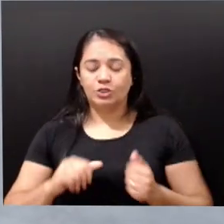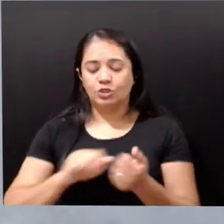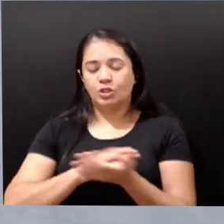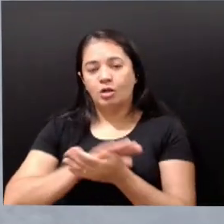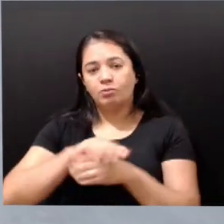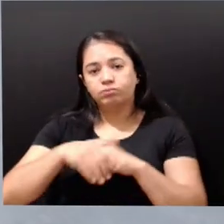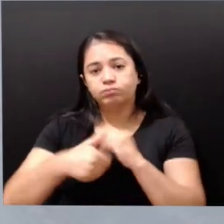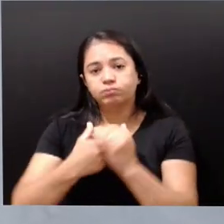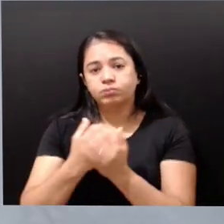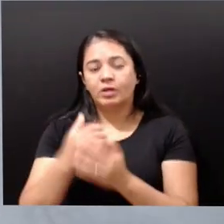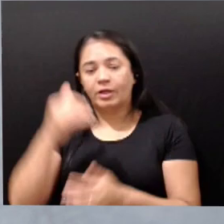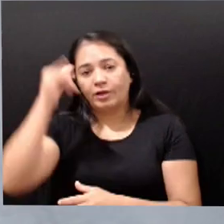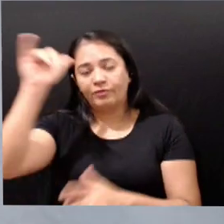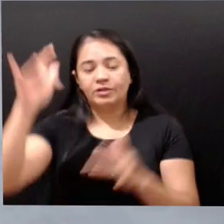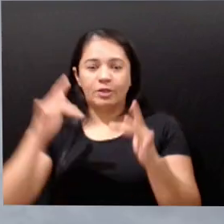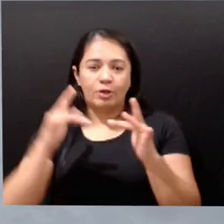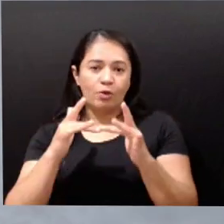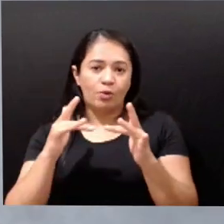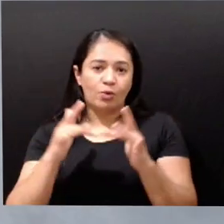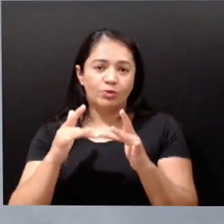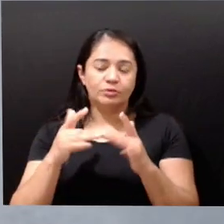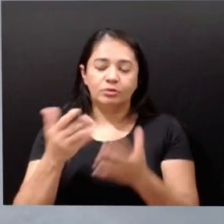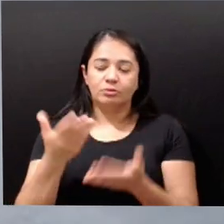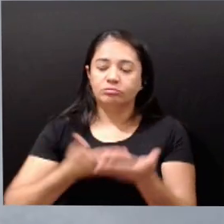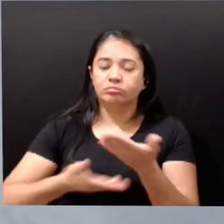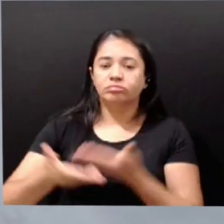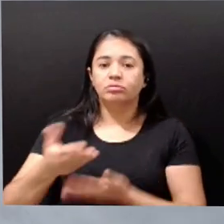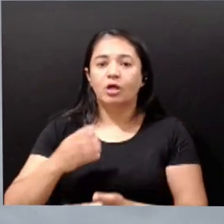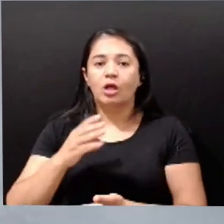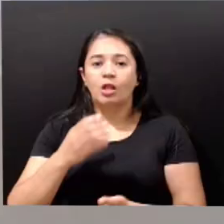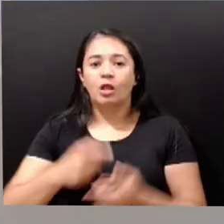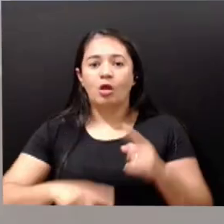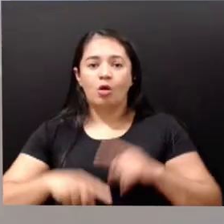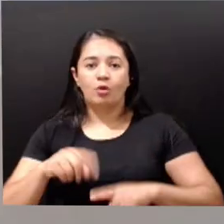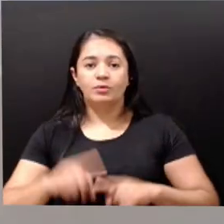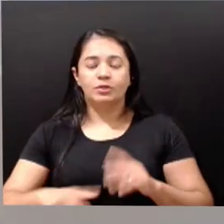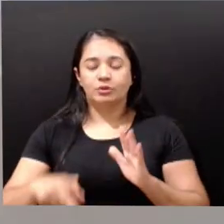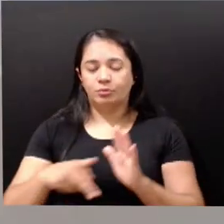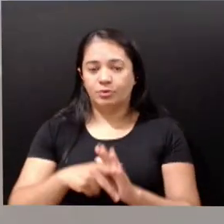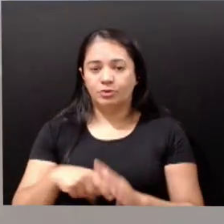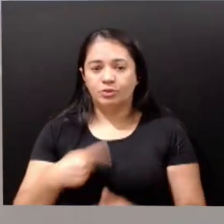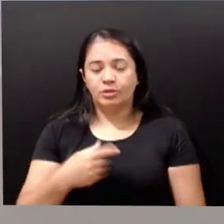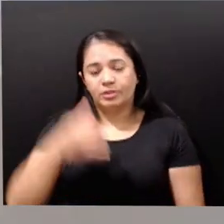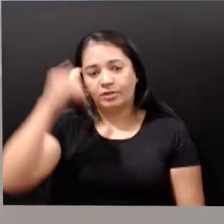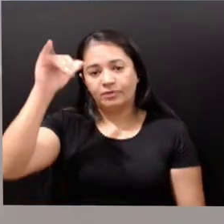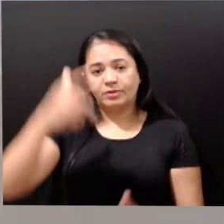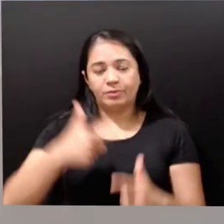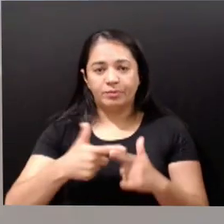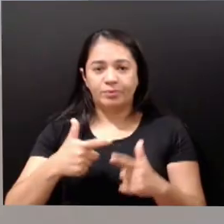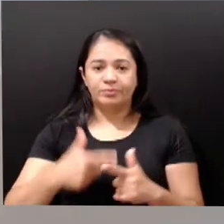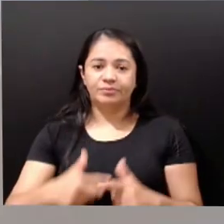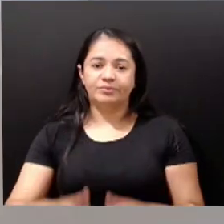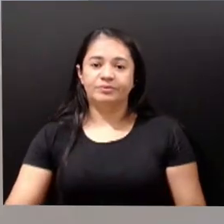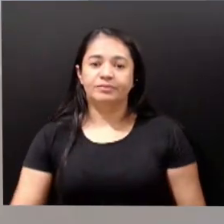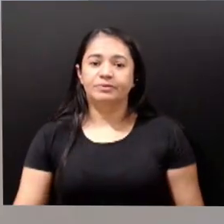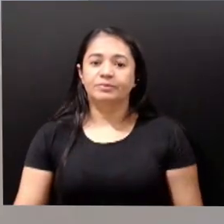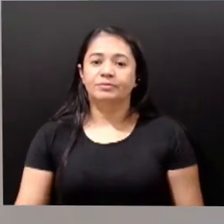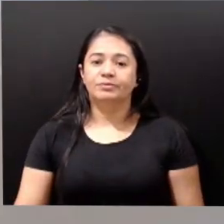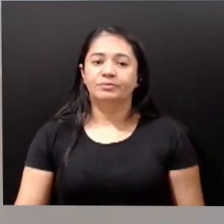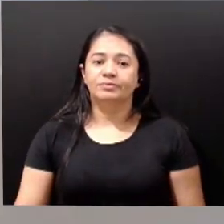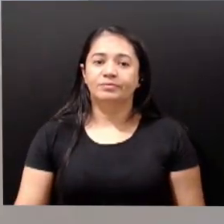de mãos, evitar contato com saliva, compartilhamento de alguns objetos aí de uso íntimo para a gente não ter esse problema.